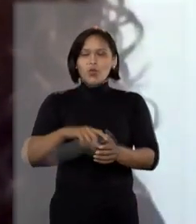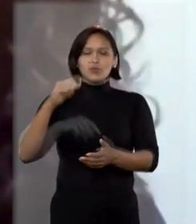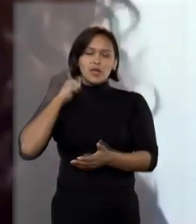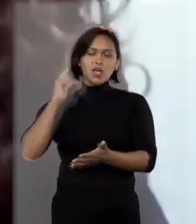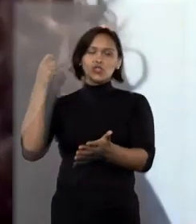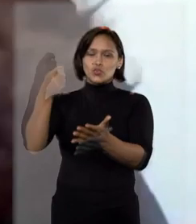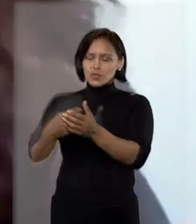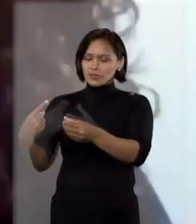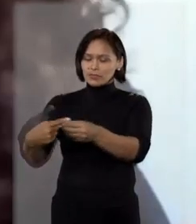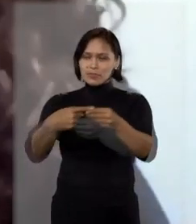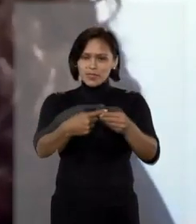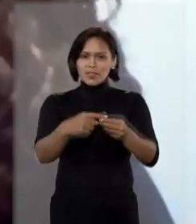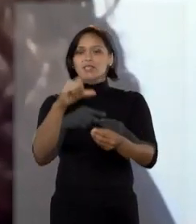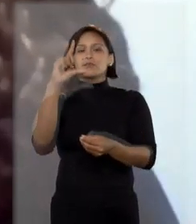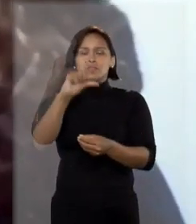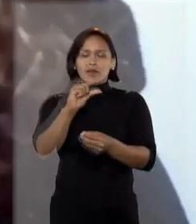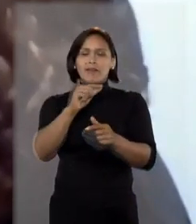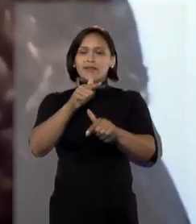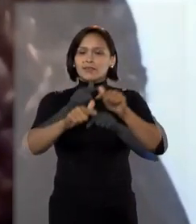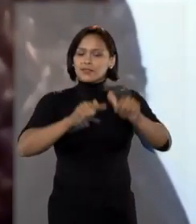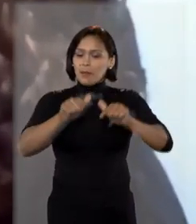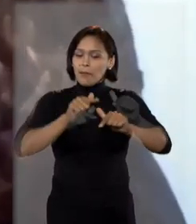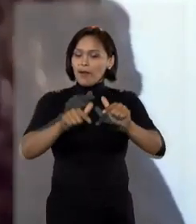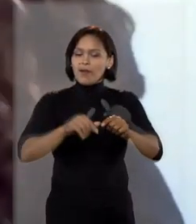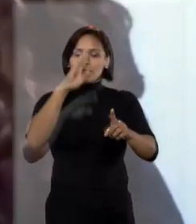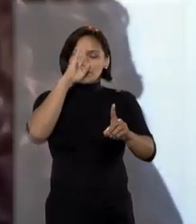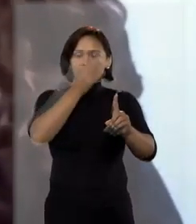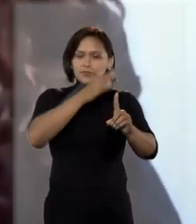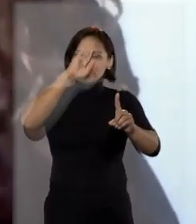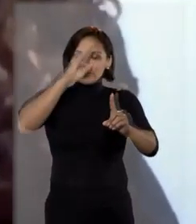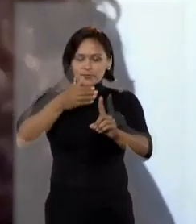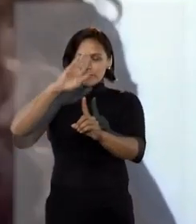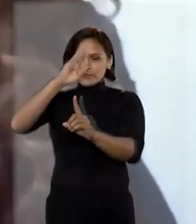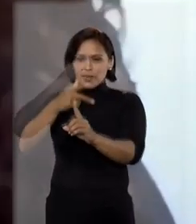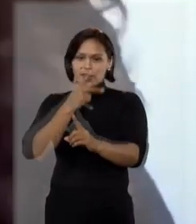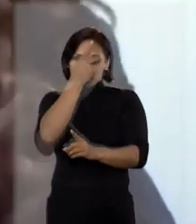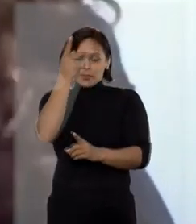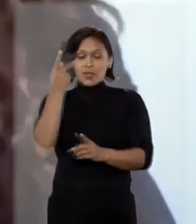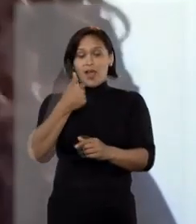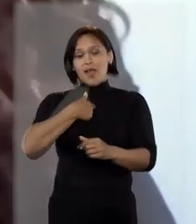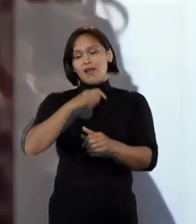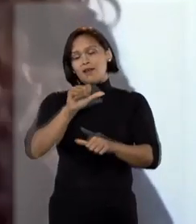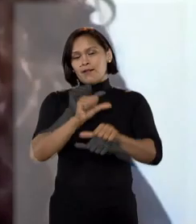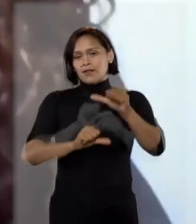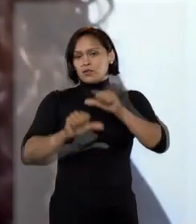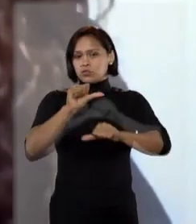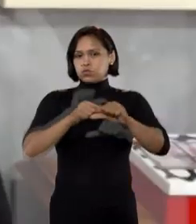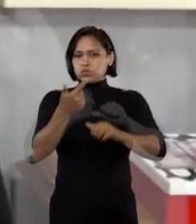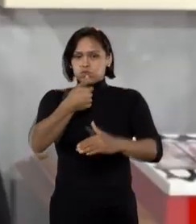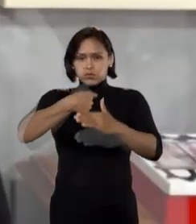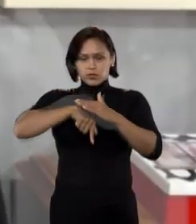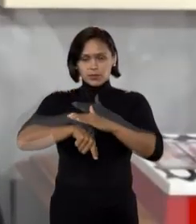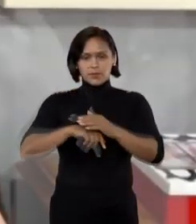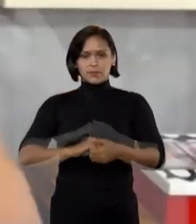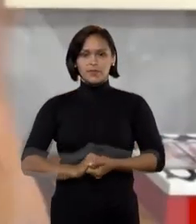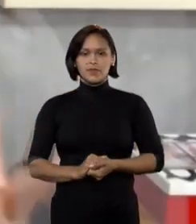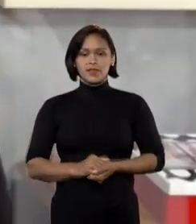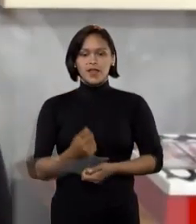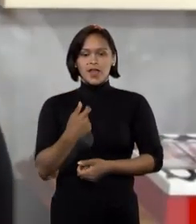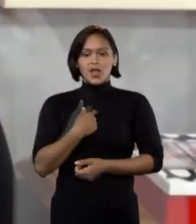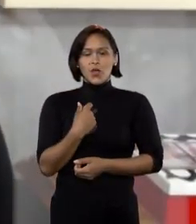juíza trabalhando direto com acesso às pessoas, isso me transformou tão profundamente. Tinha uma